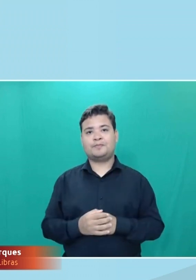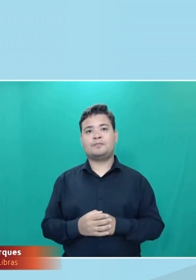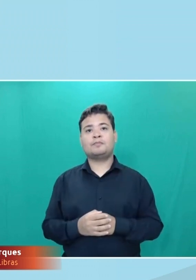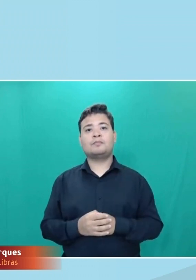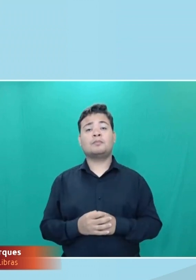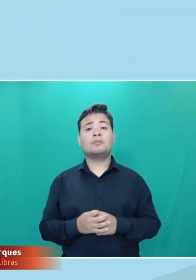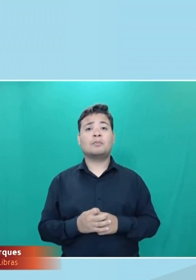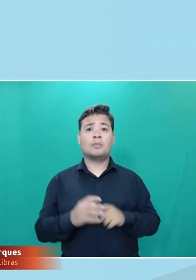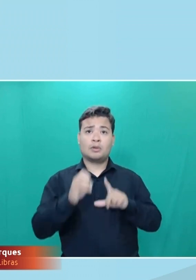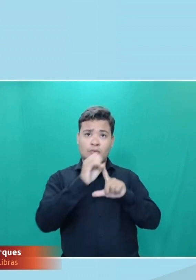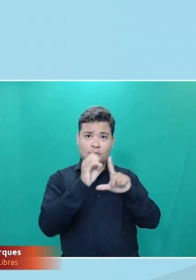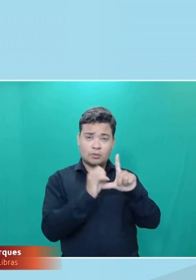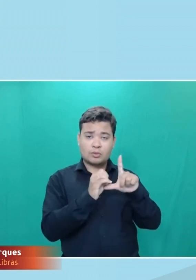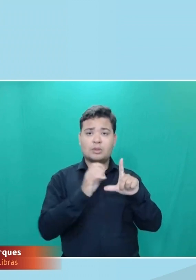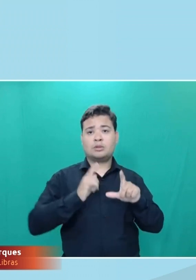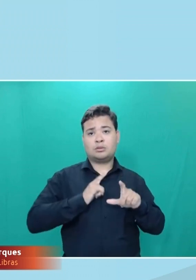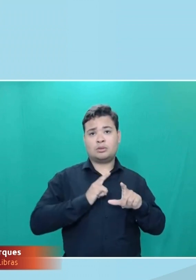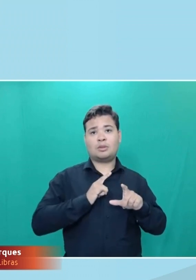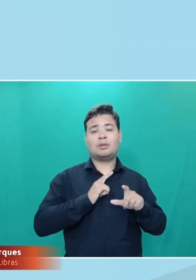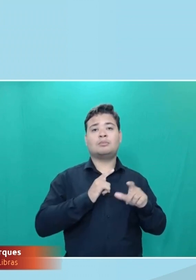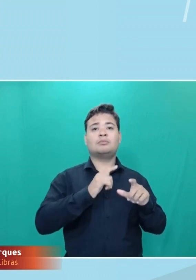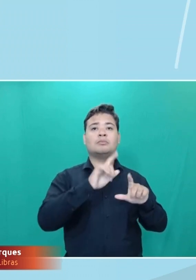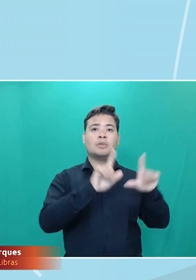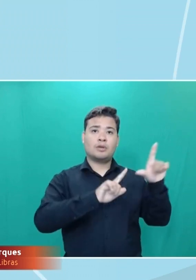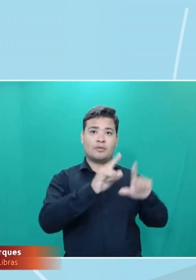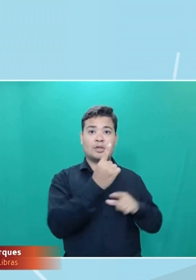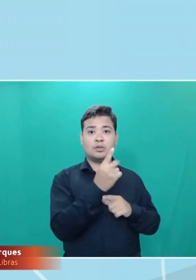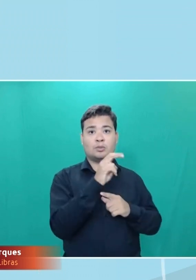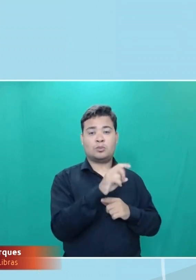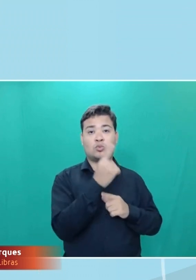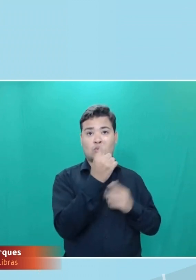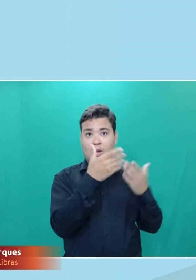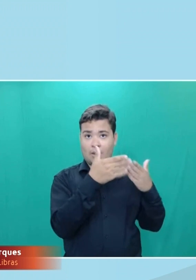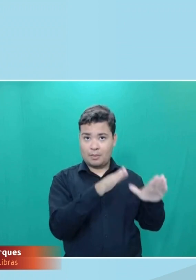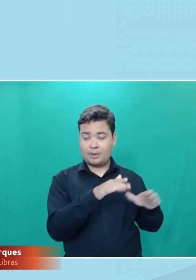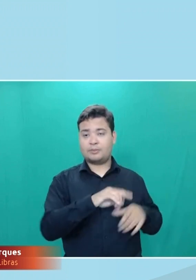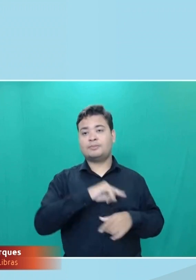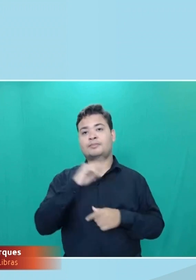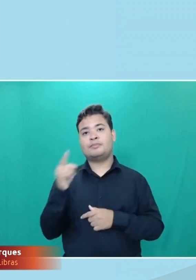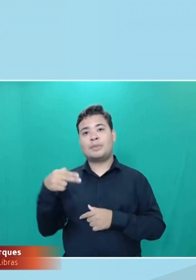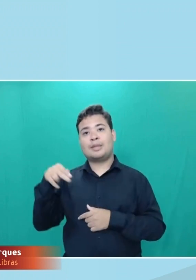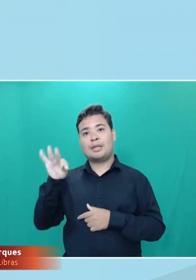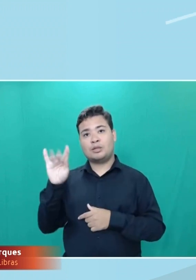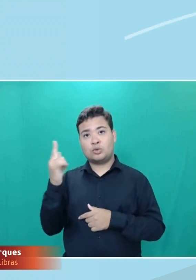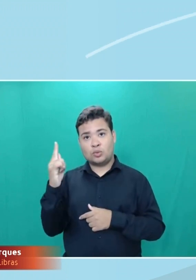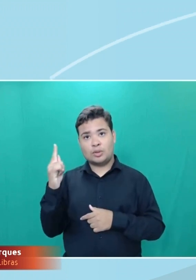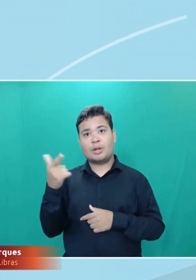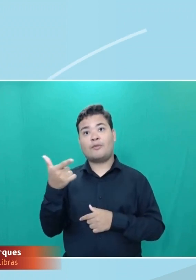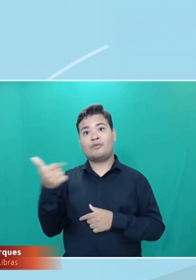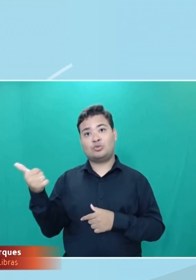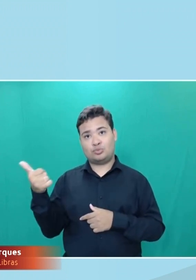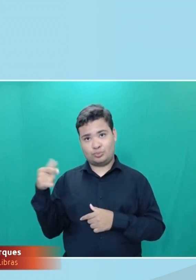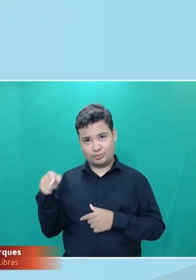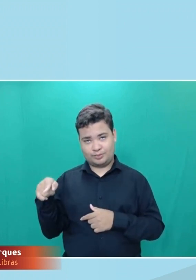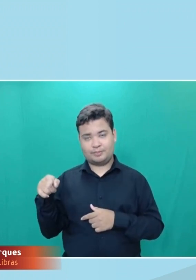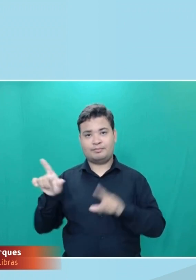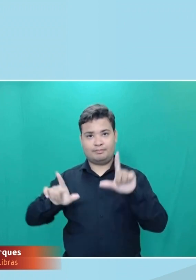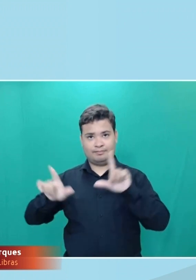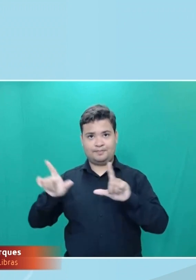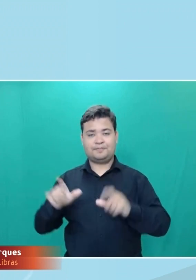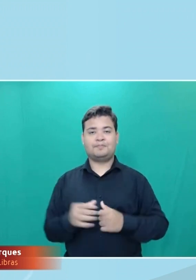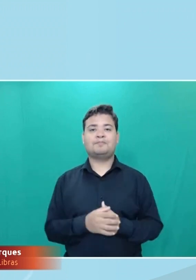nos nossos canais, no Sinal Aberto, canal 15.1, na NET Goiânia, canal 21. Nós também exibimos o